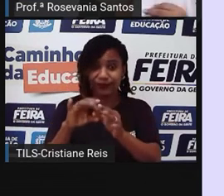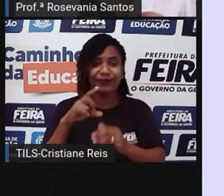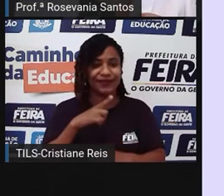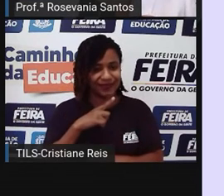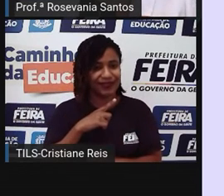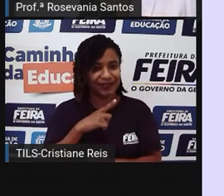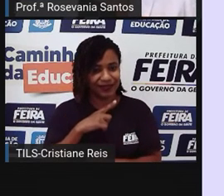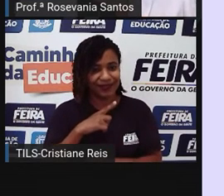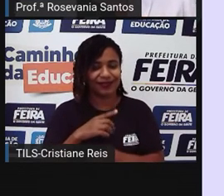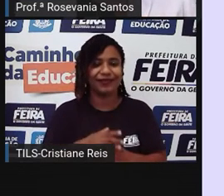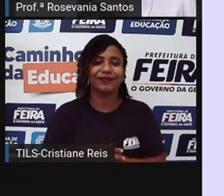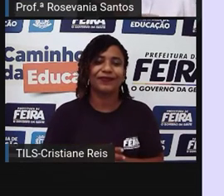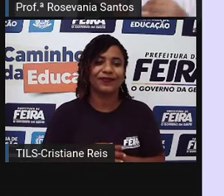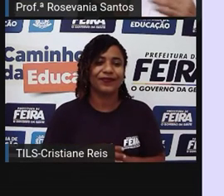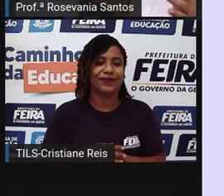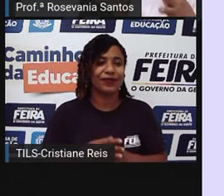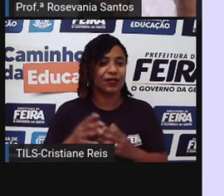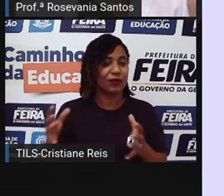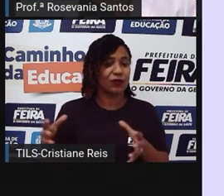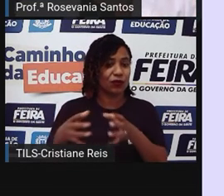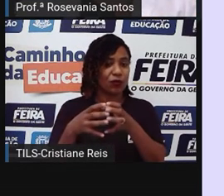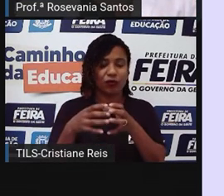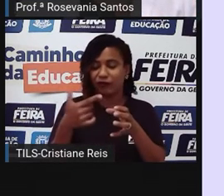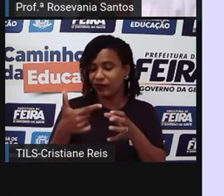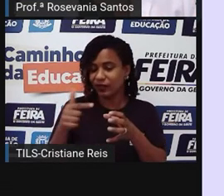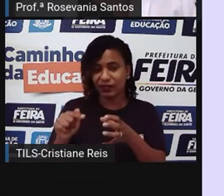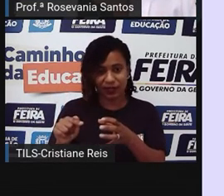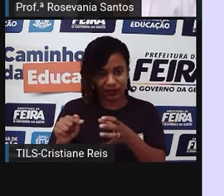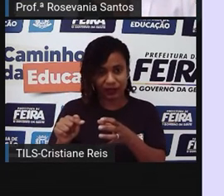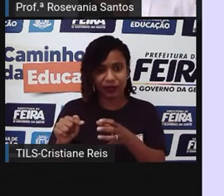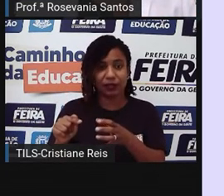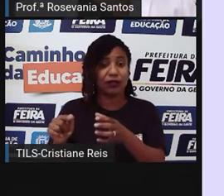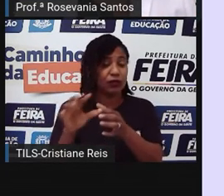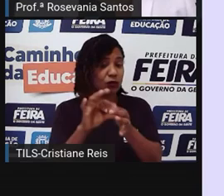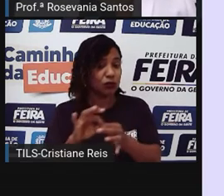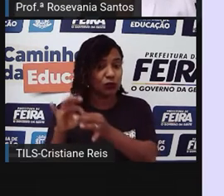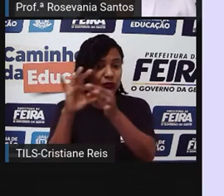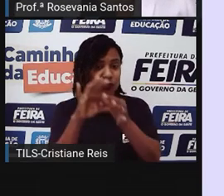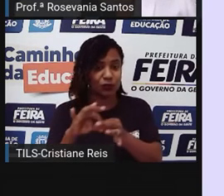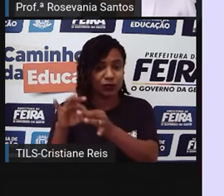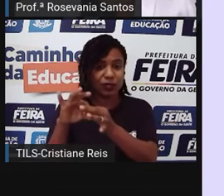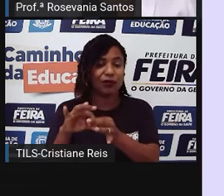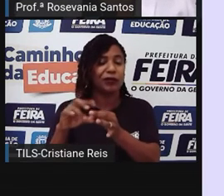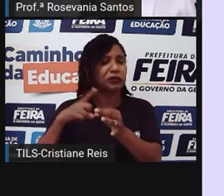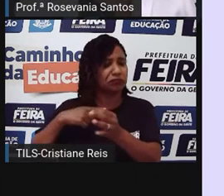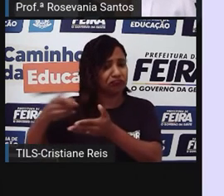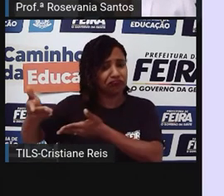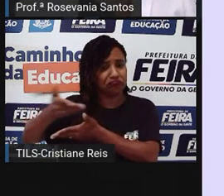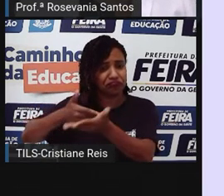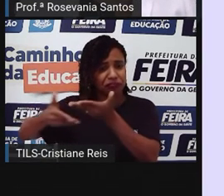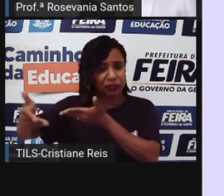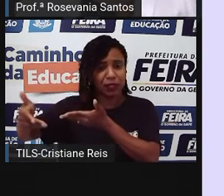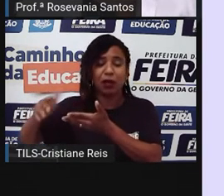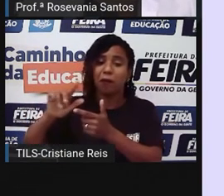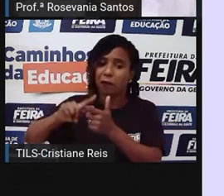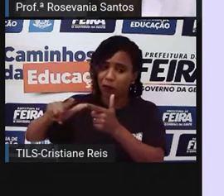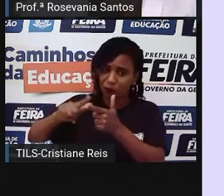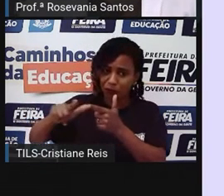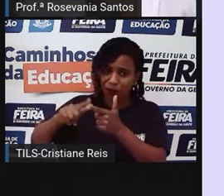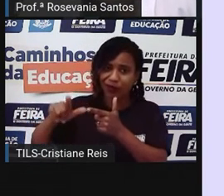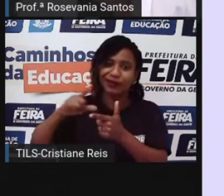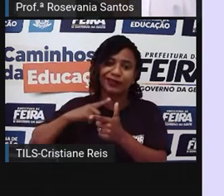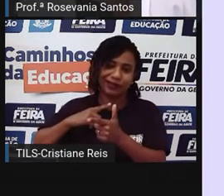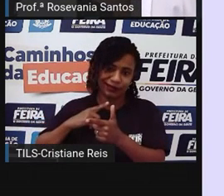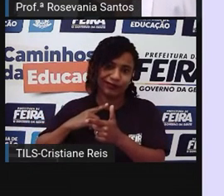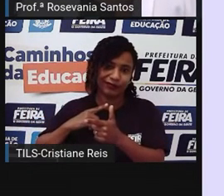bloco econômico bem mais sucedido. Não estou dizendo que não tenha problemas neles, mas tem, mas não é numa quantidade como a gente vai observar, por exemplo,